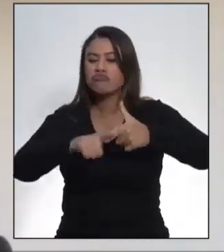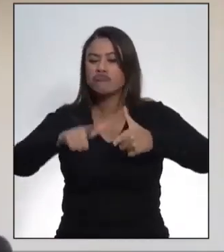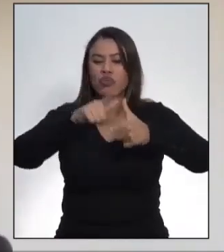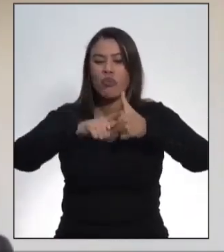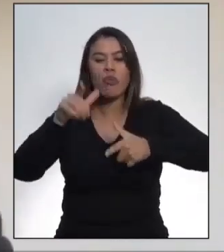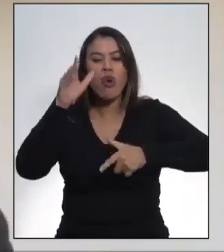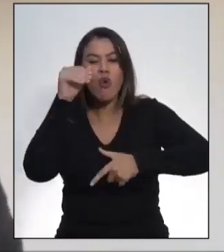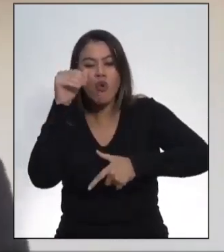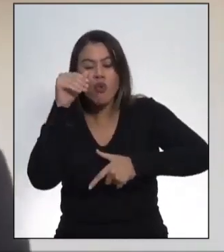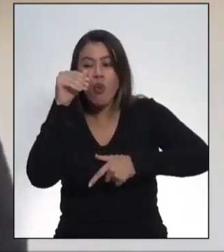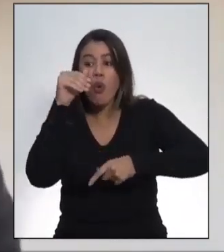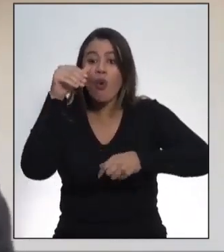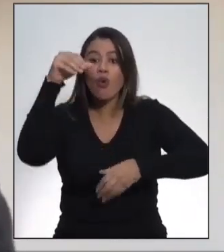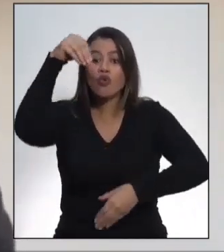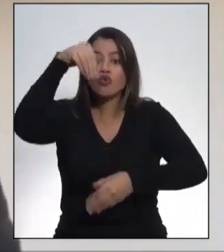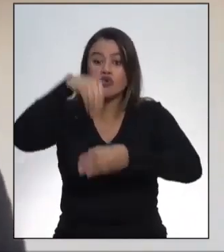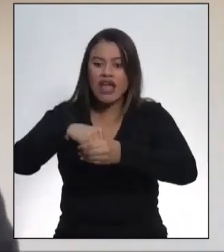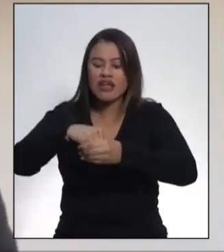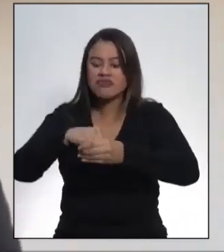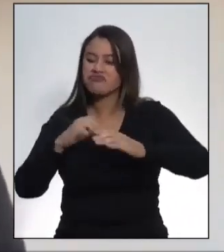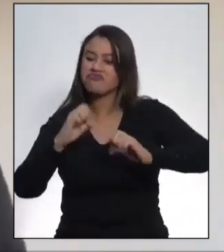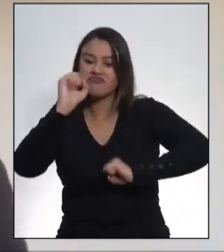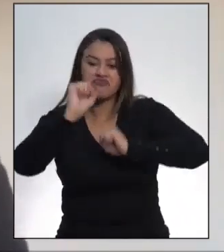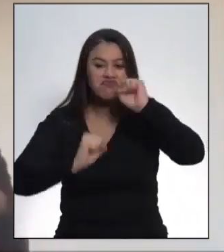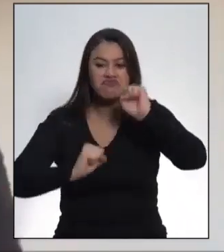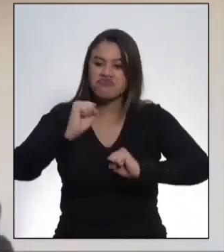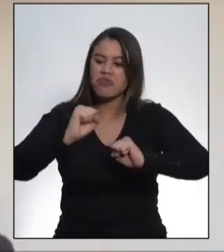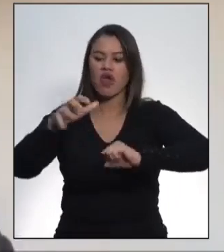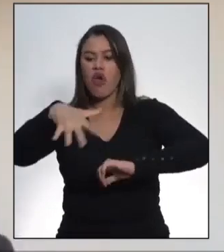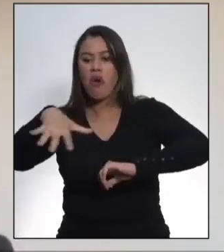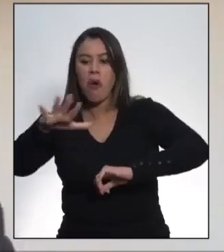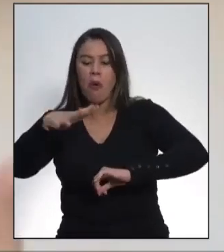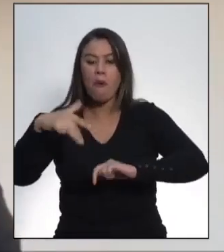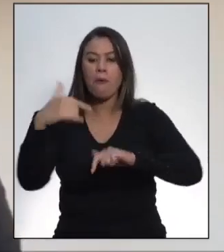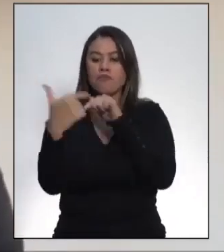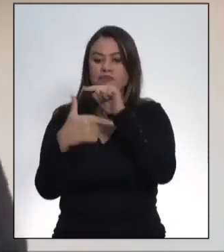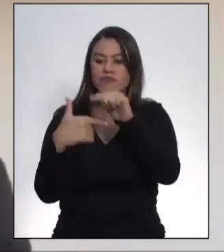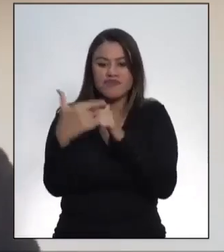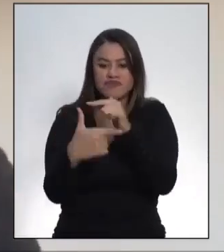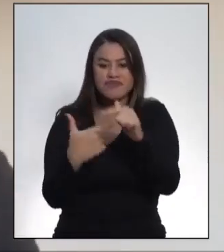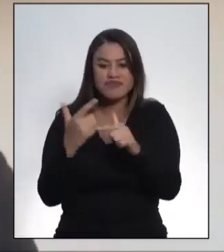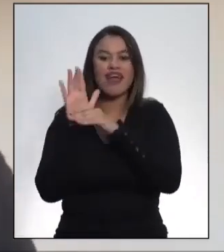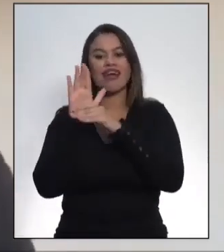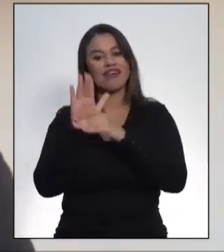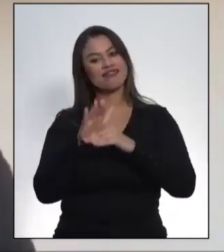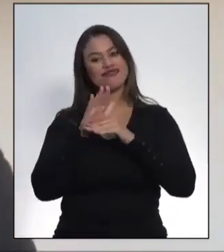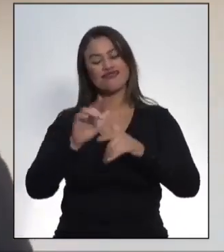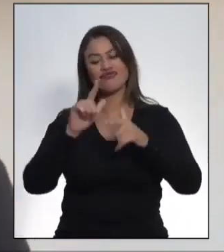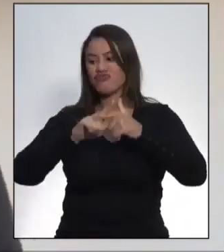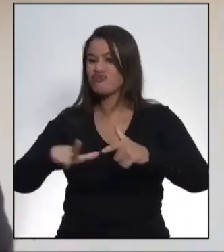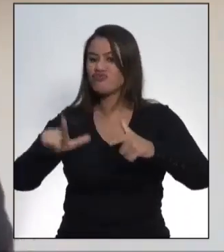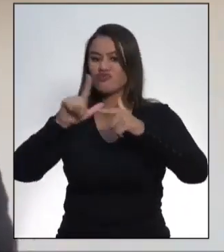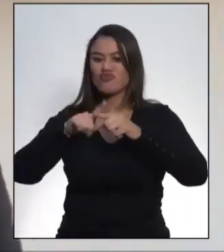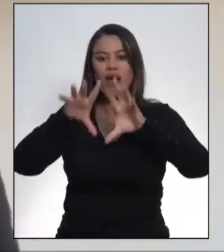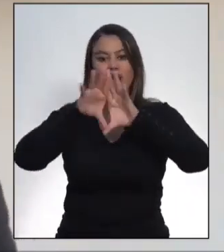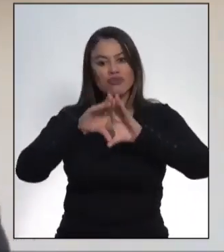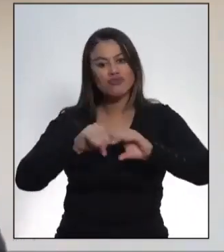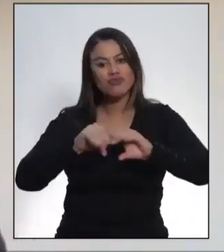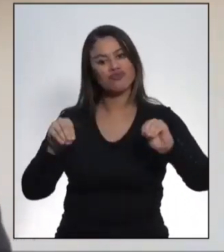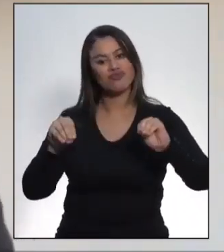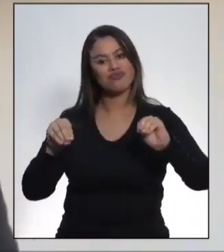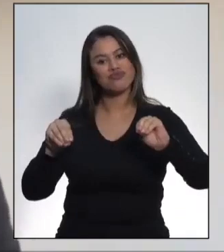de um setor que, em tese, esse empreendedor conhece bem para ajudar a resolver problemas. Então, quando todo mundo começa